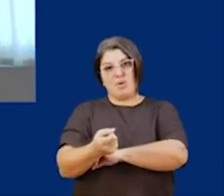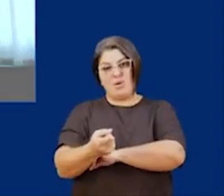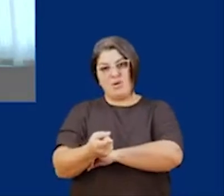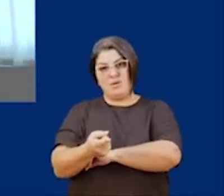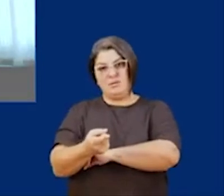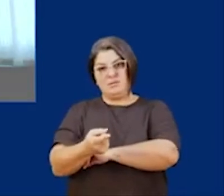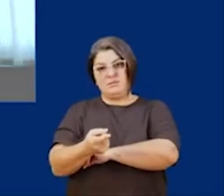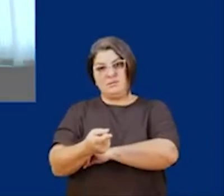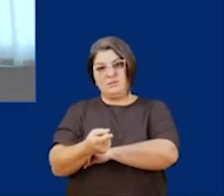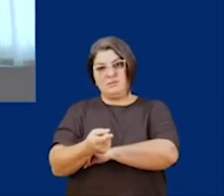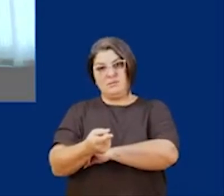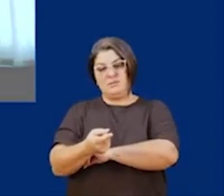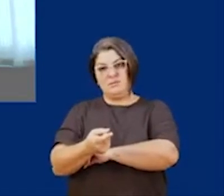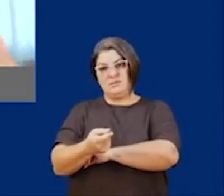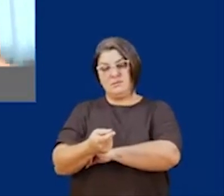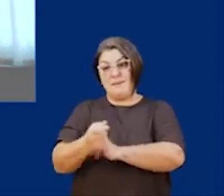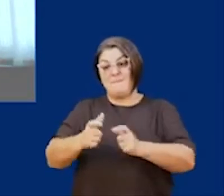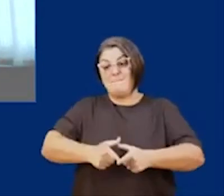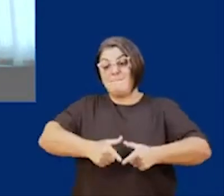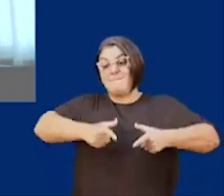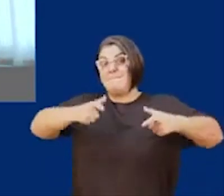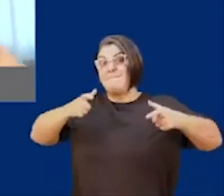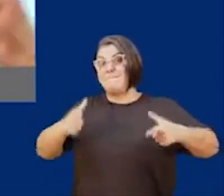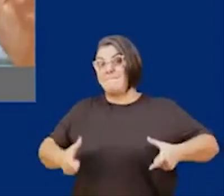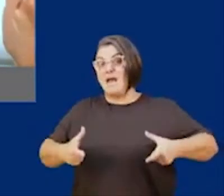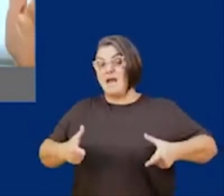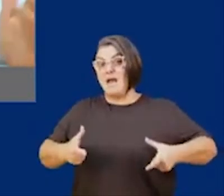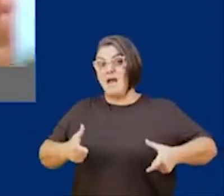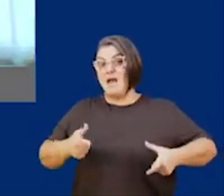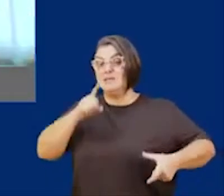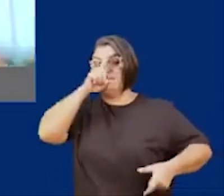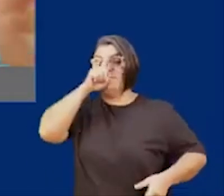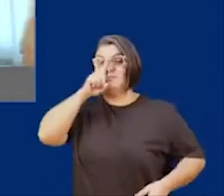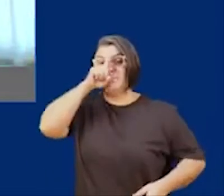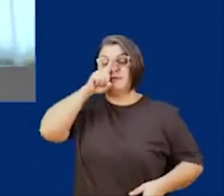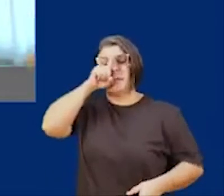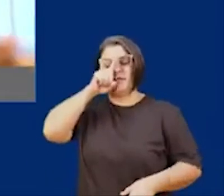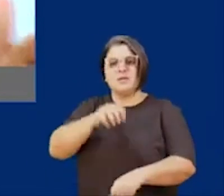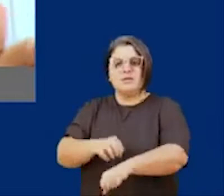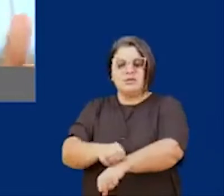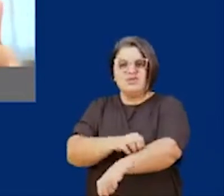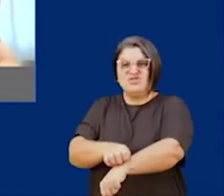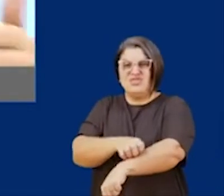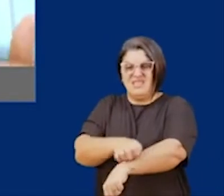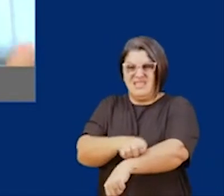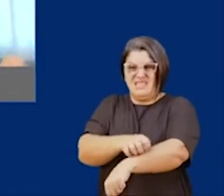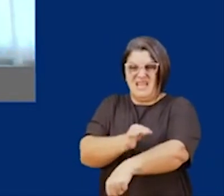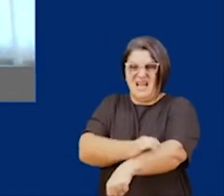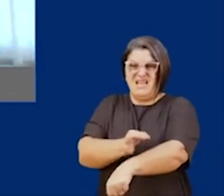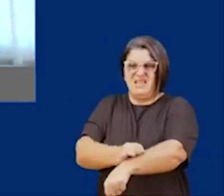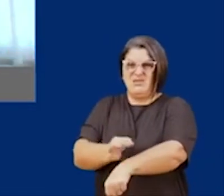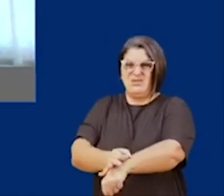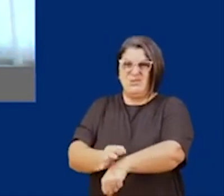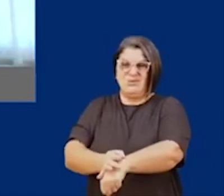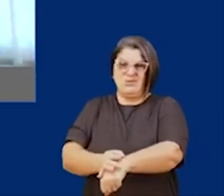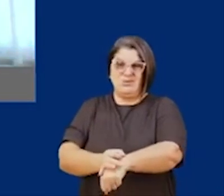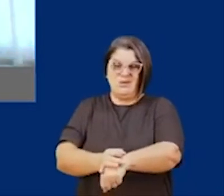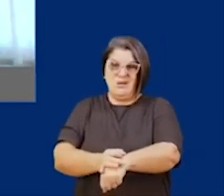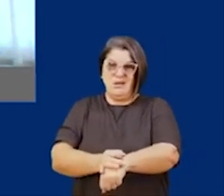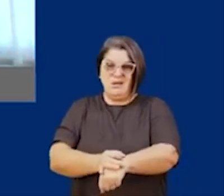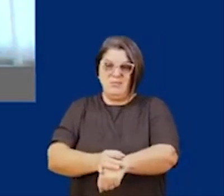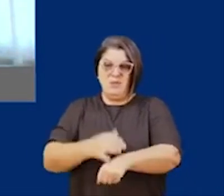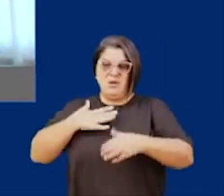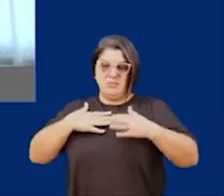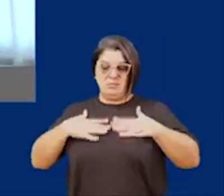dar mais chance de ocorrência de alergia do que você oferecer os alimentos no que a gente chama dessa janela imunológica, que é mais precocemente, né?